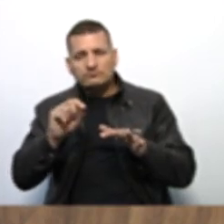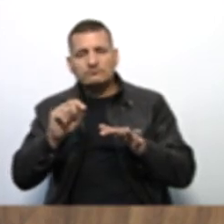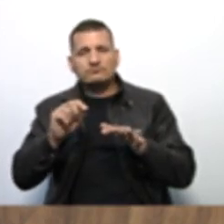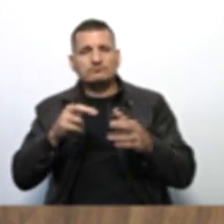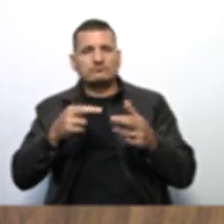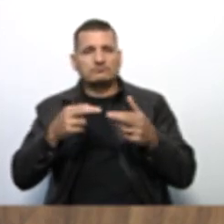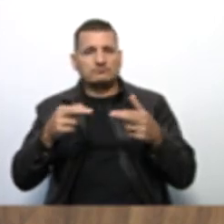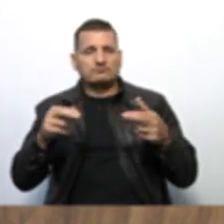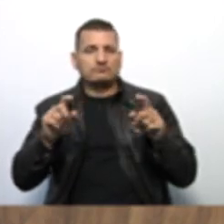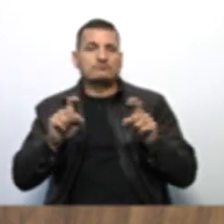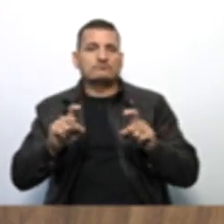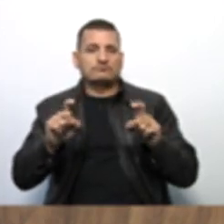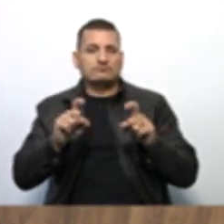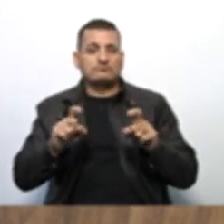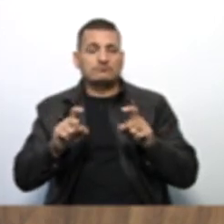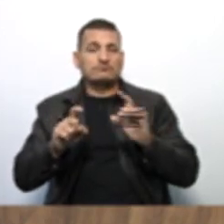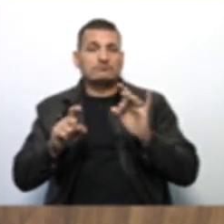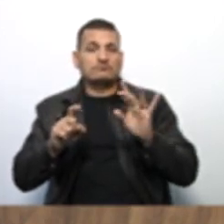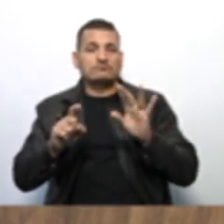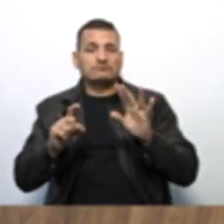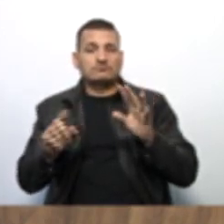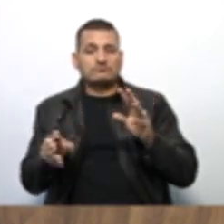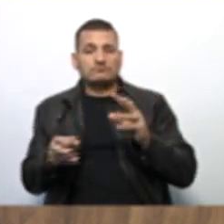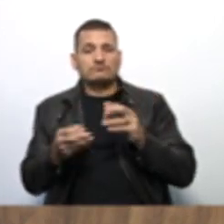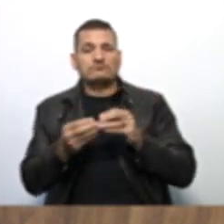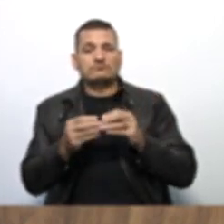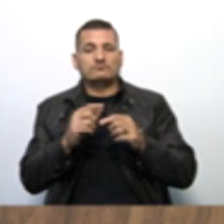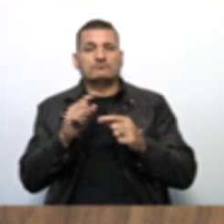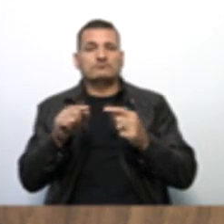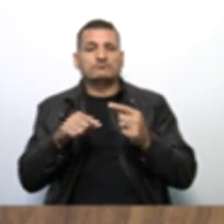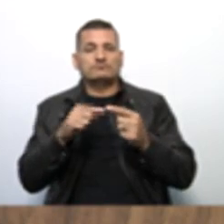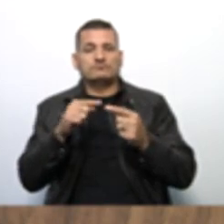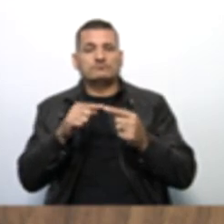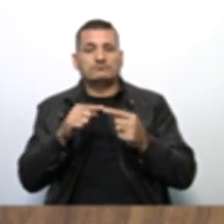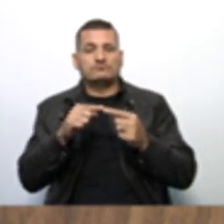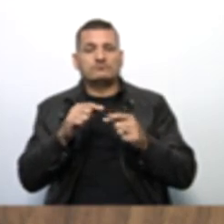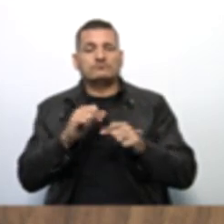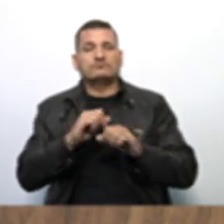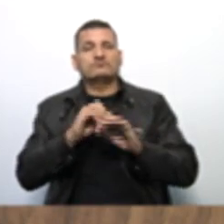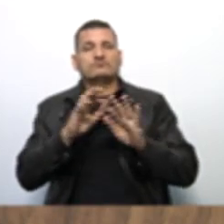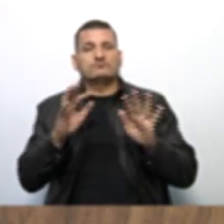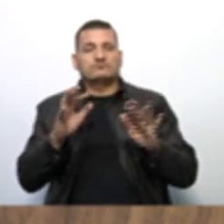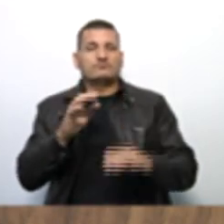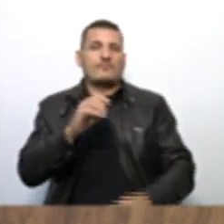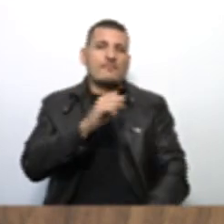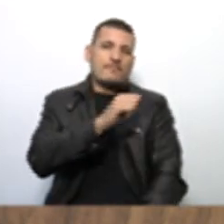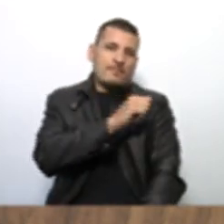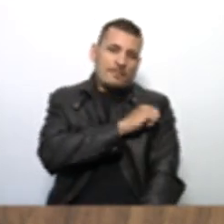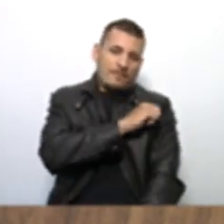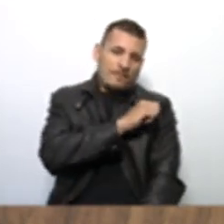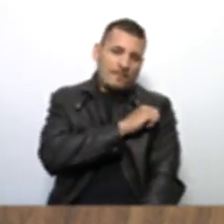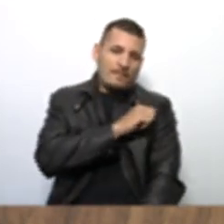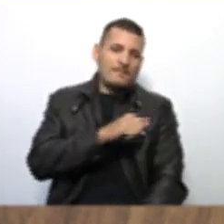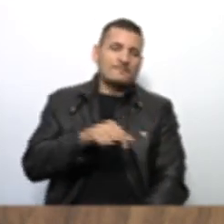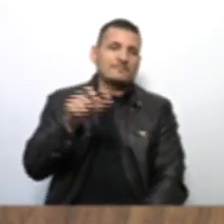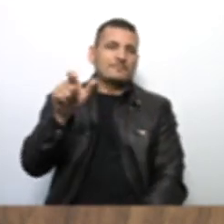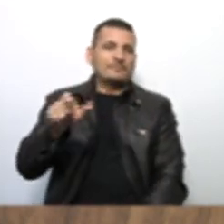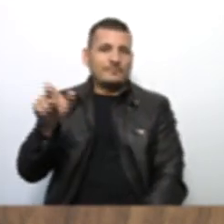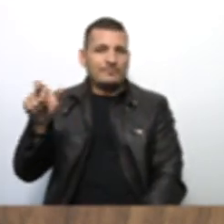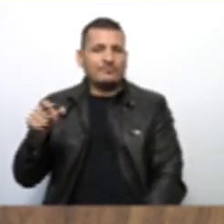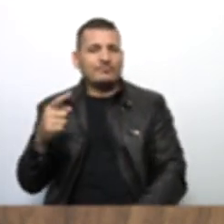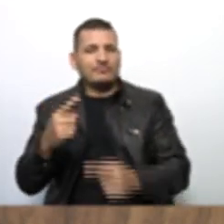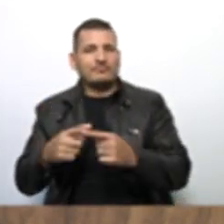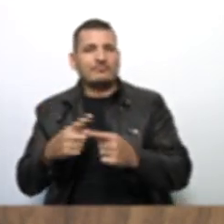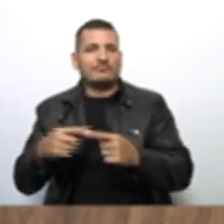professor? Só complementando aí para deixar bem claro esses objetivos em relação ao aluno, do porquê que ele tem que saber